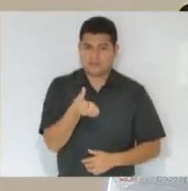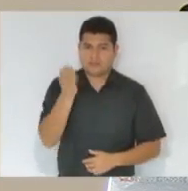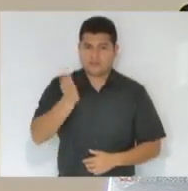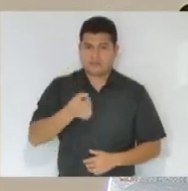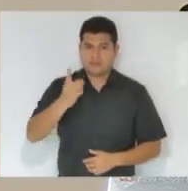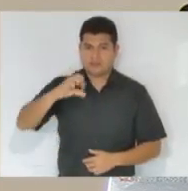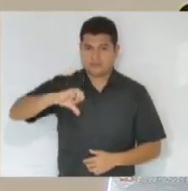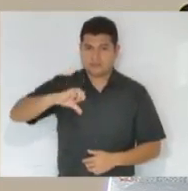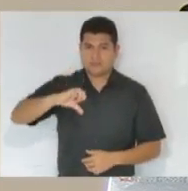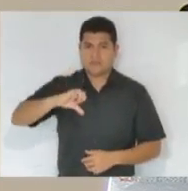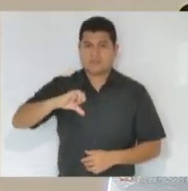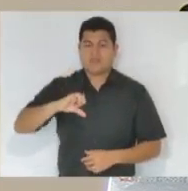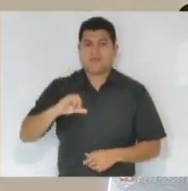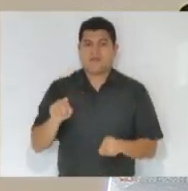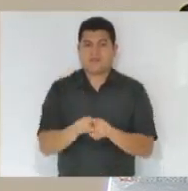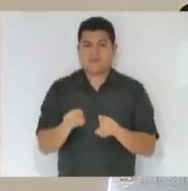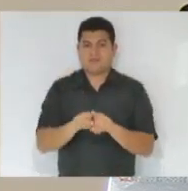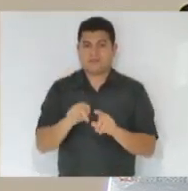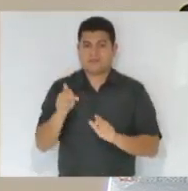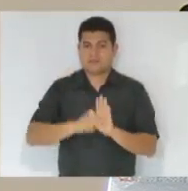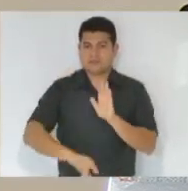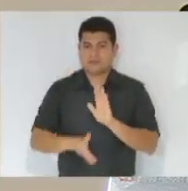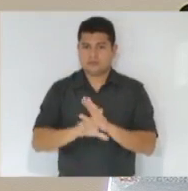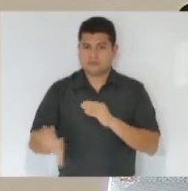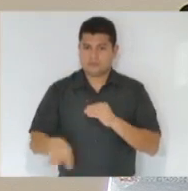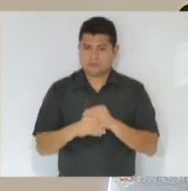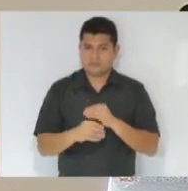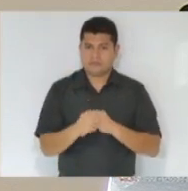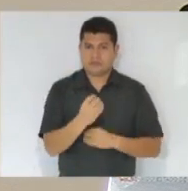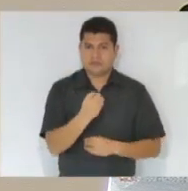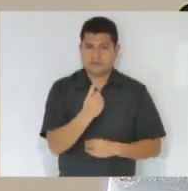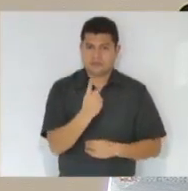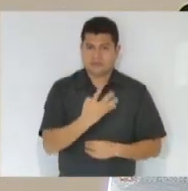006/2019, ao projeto de lei complementar número